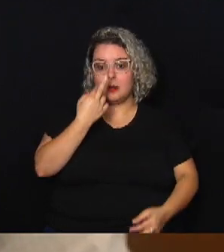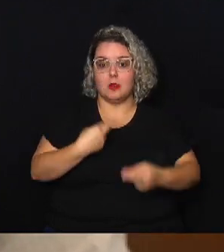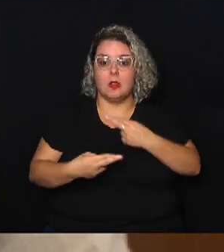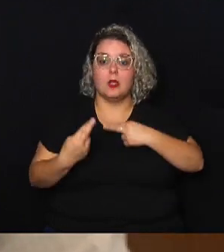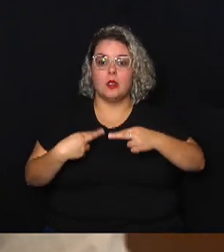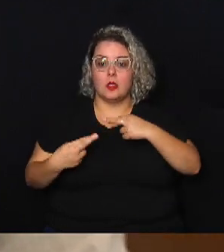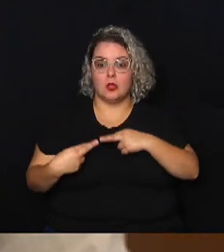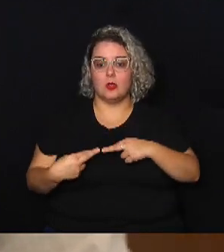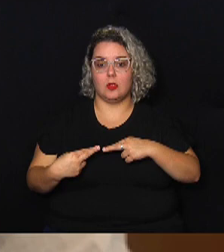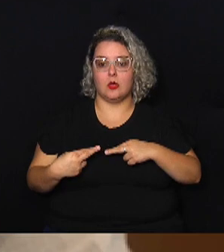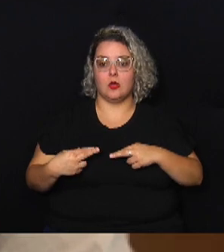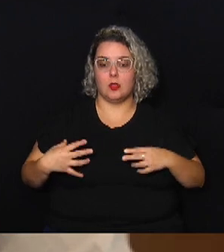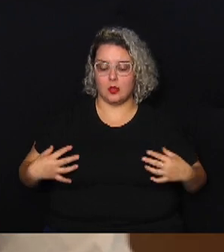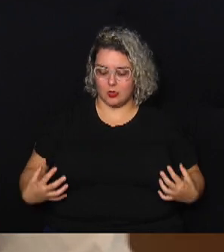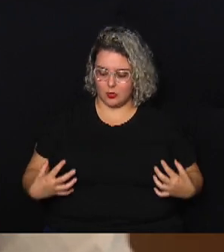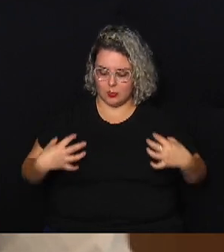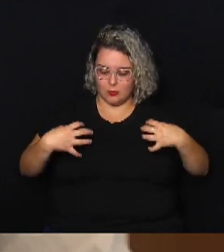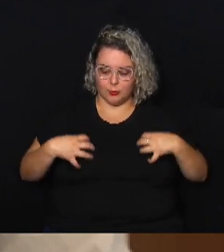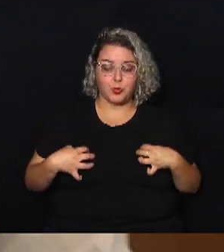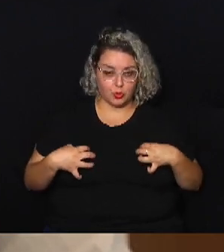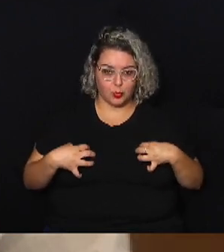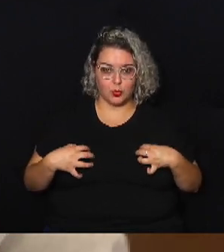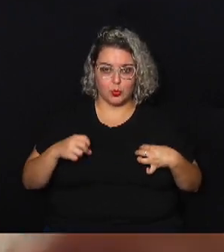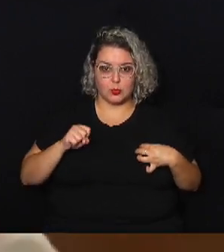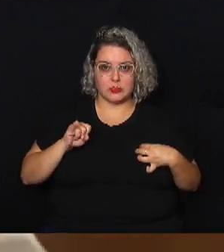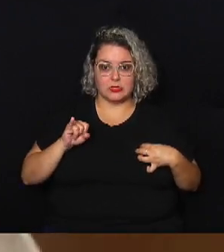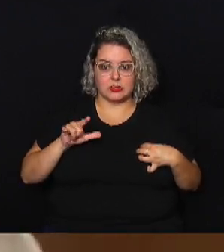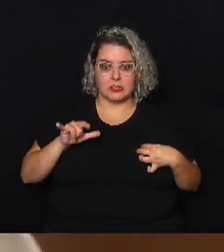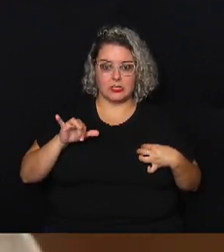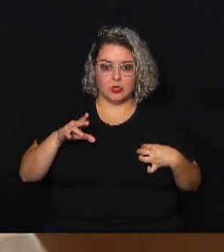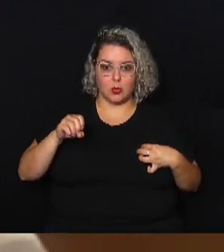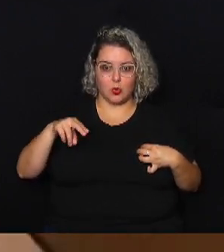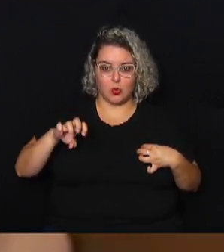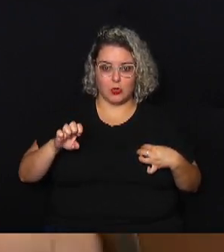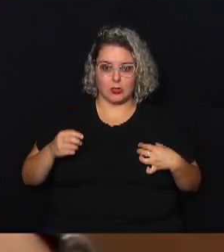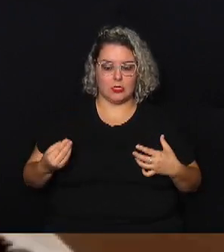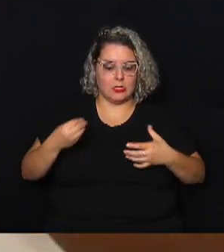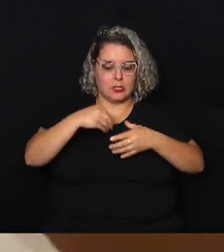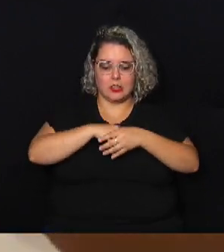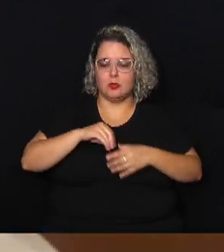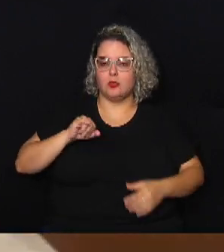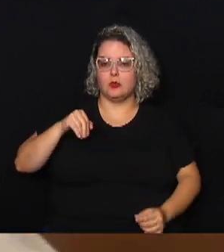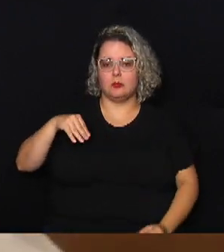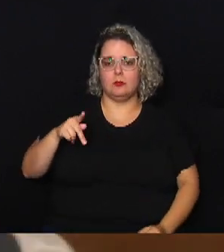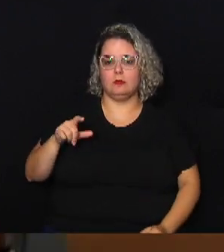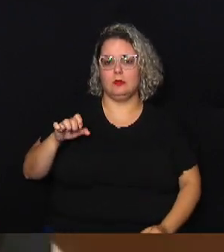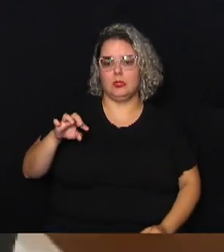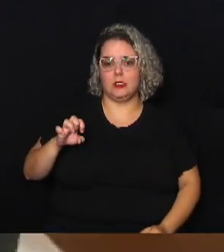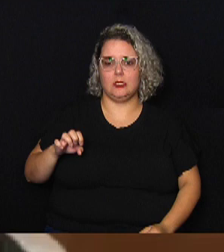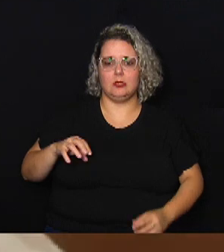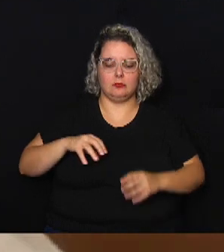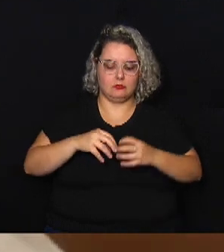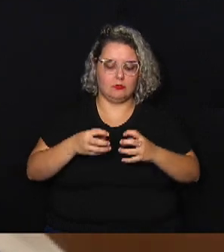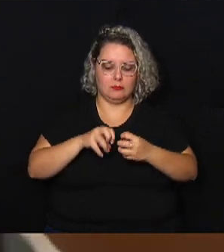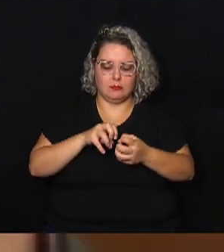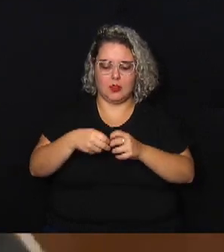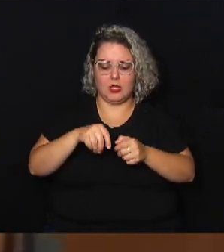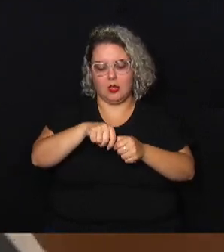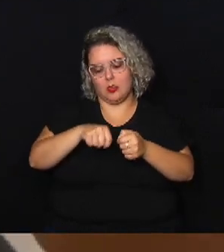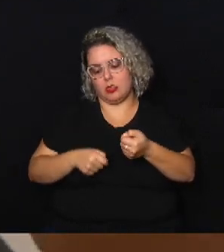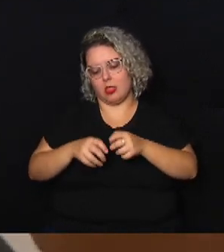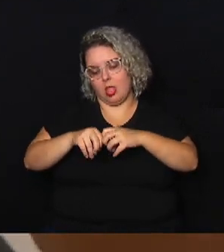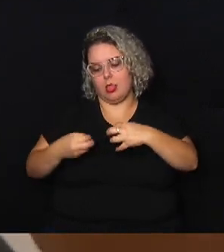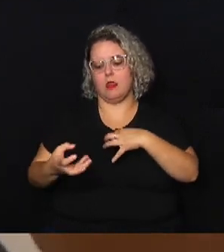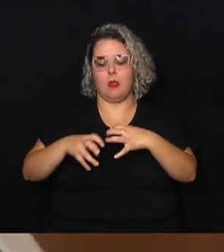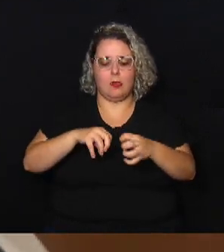relacionadas ao silicone que está dentro do implante. Apesar dele ser coesivo, você pegar o implante, cortar, ele está